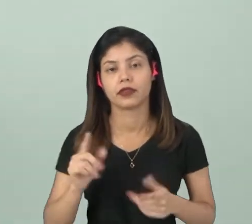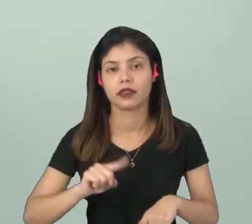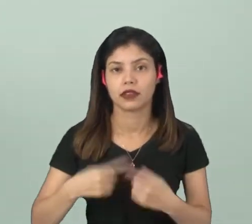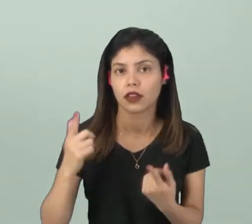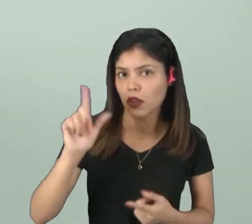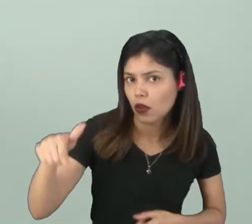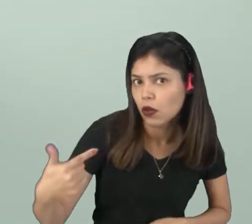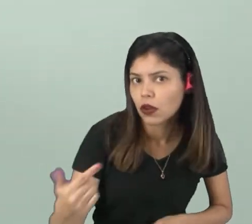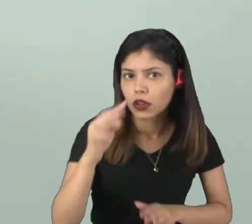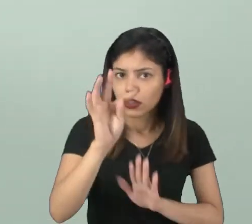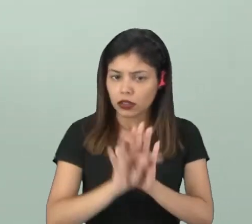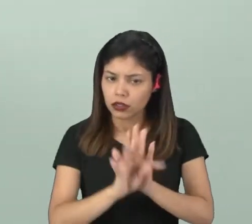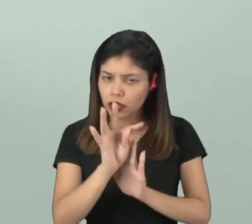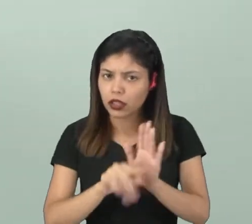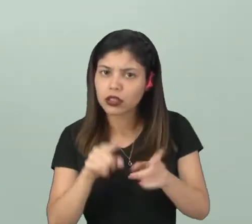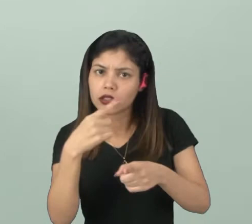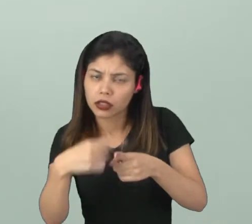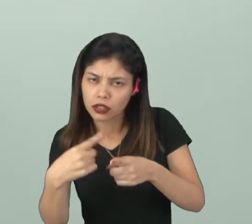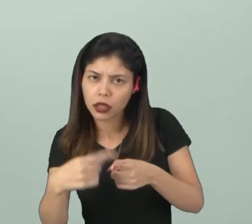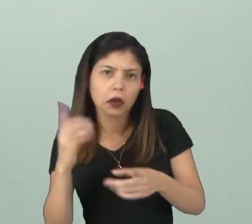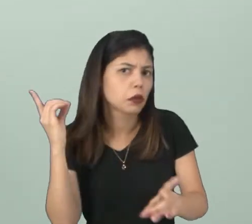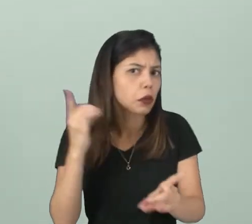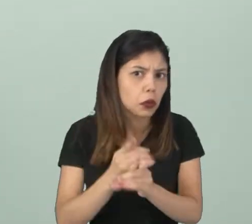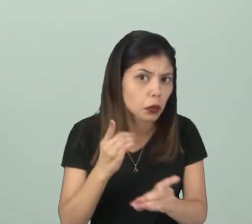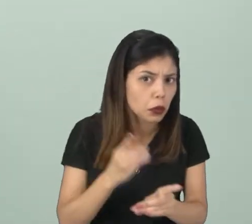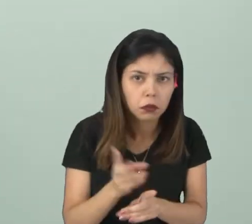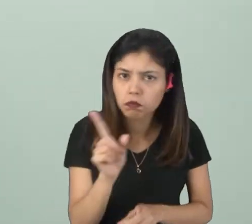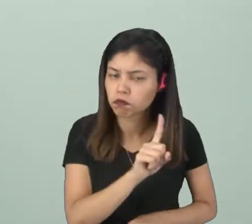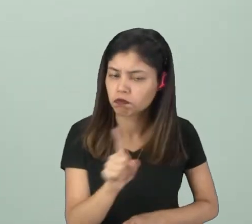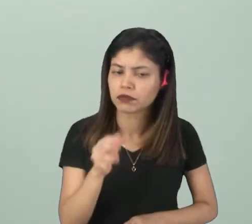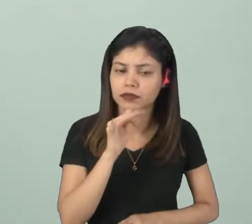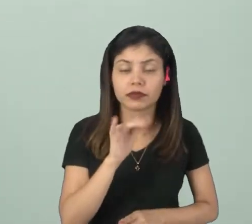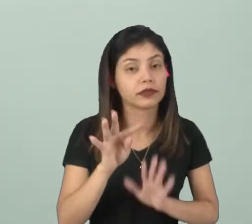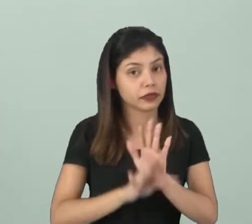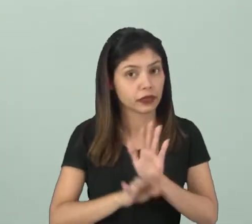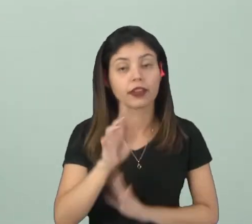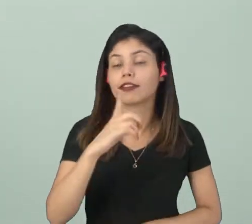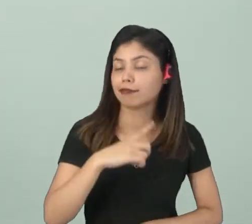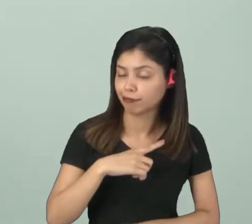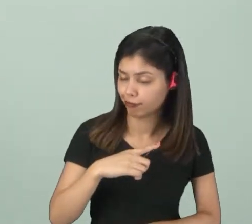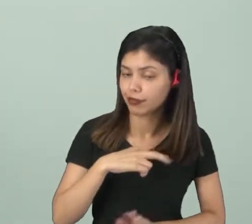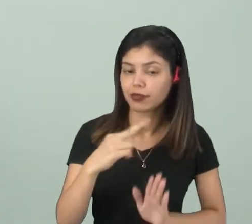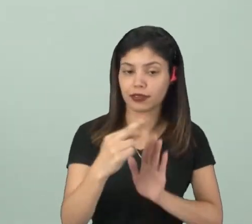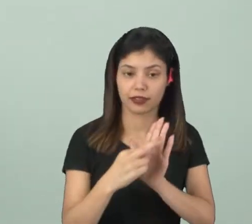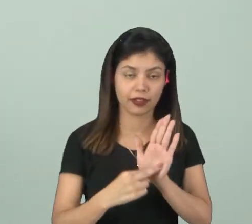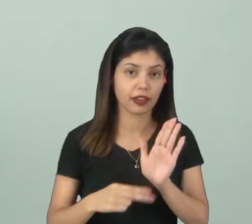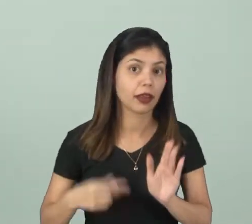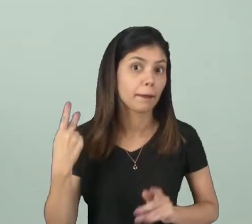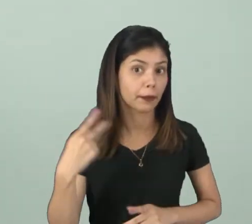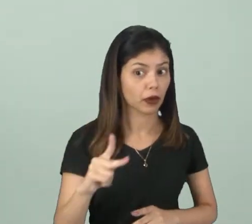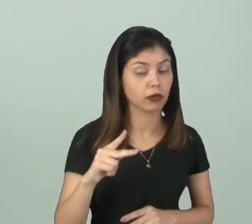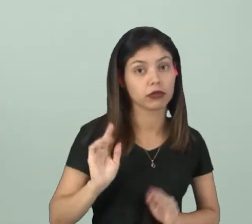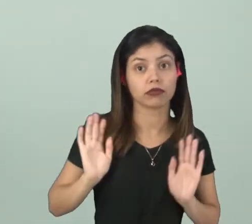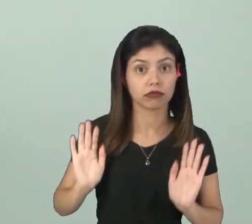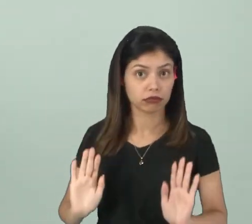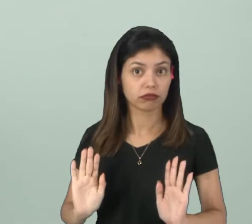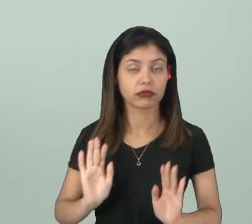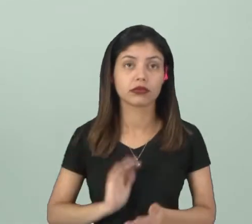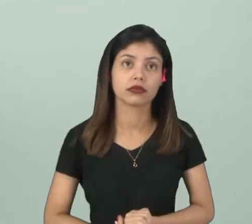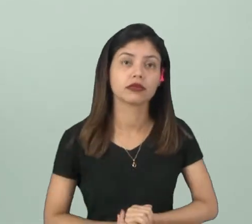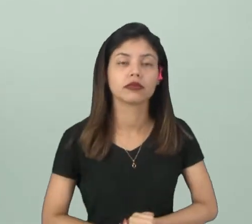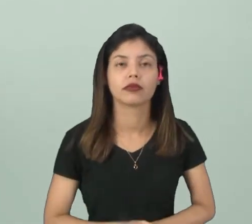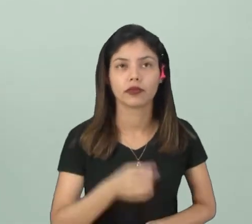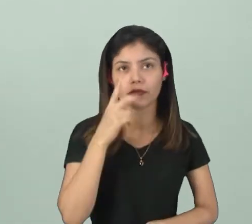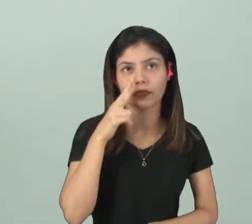ver um outro tipo de porquê que nós não encontramos no texto, mas que existe uma regra específica para ele. Observe agora